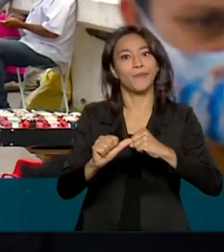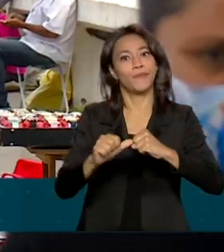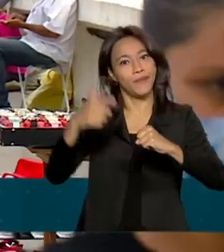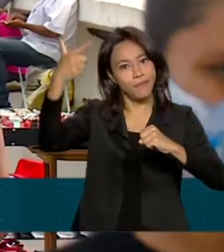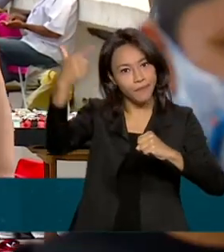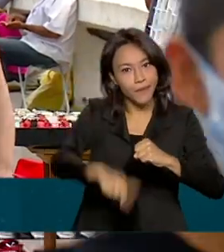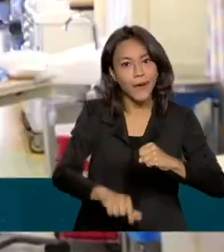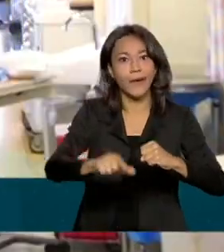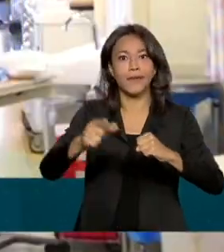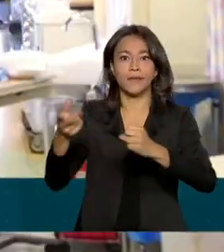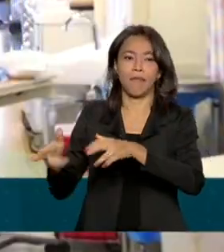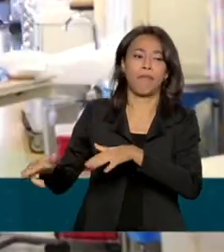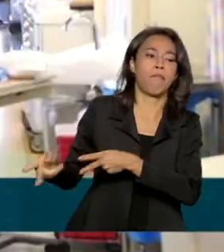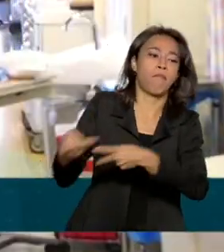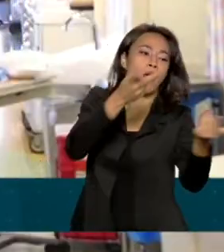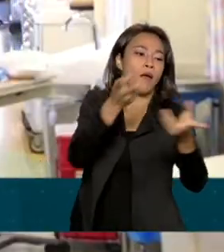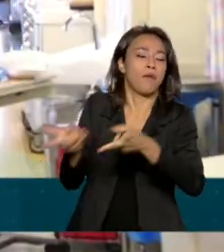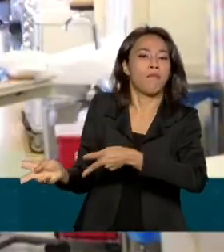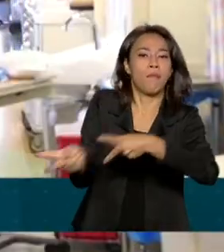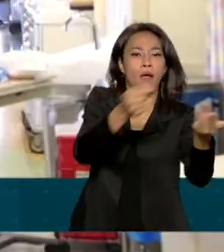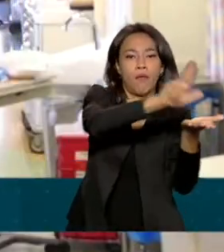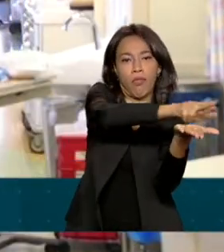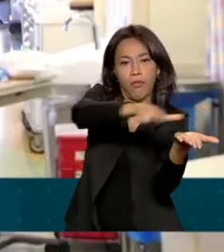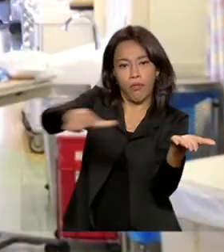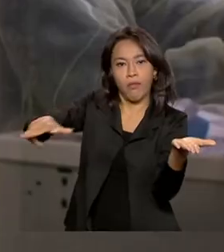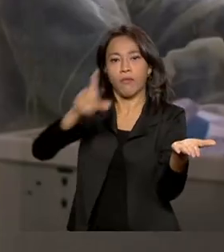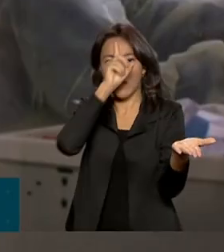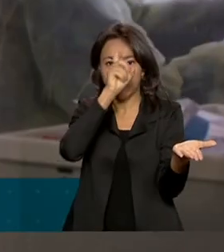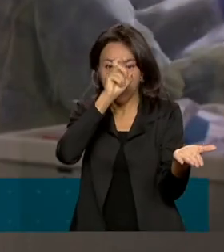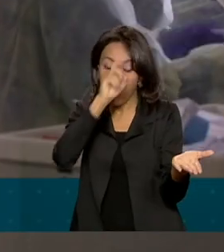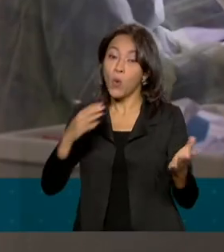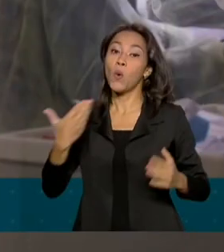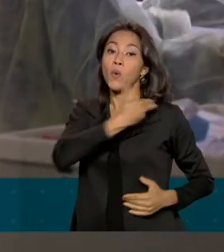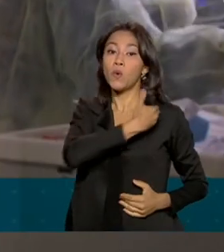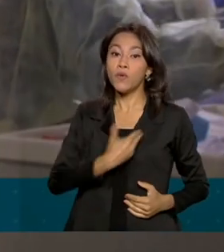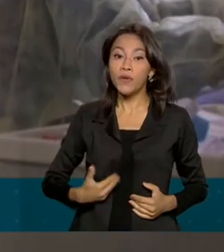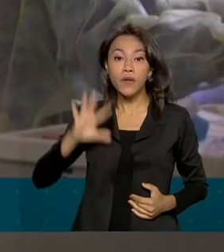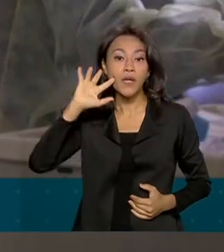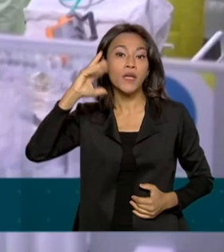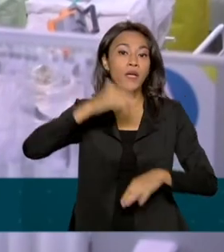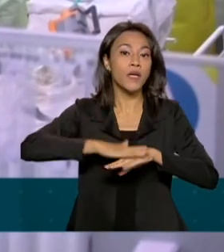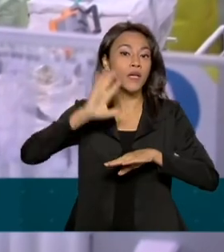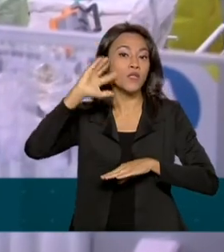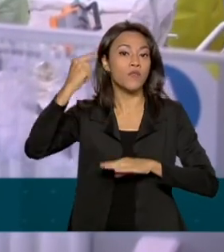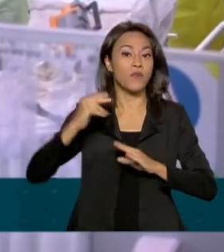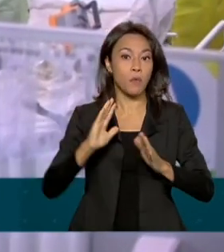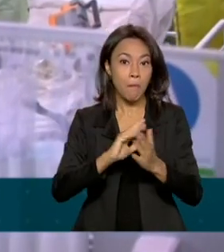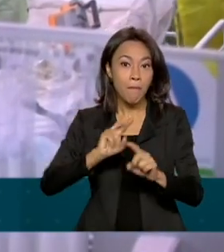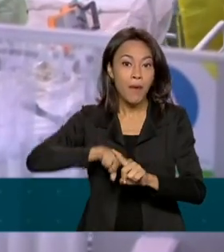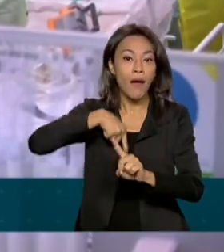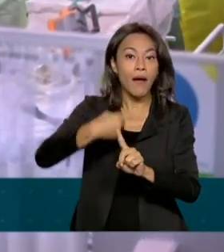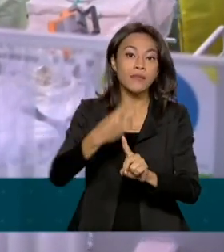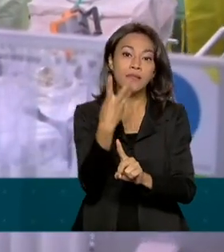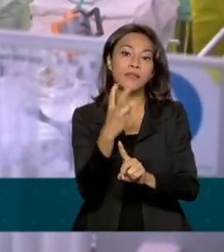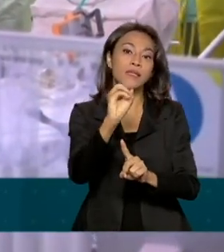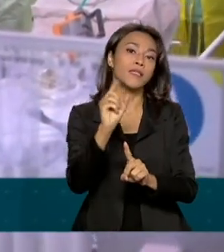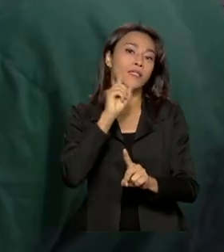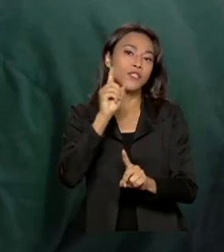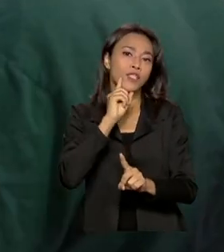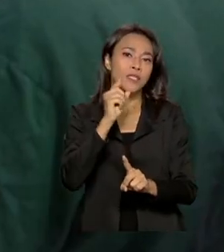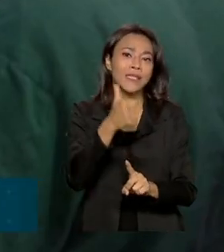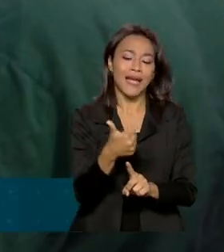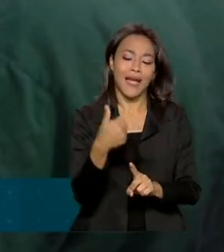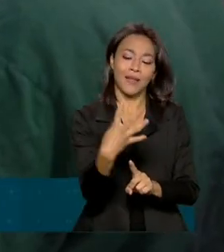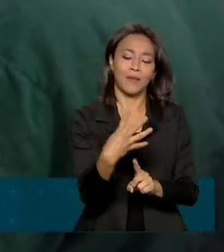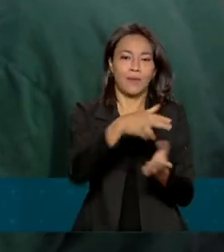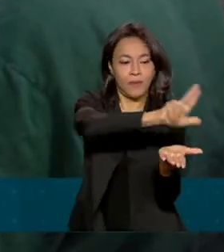de internações, o governo federal decidiu prorrogar por mais 30 dias o custeio de cerca de 14 mil leitos de UTI.